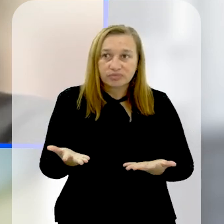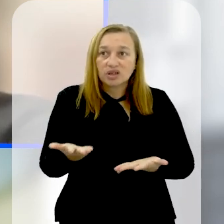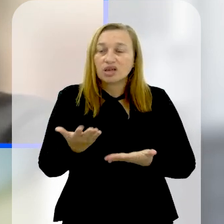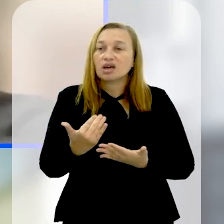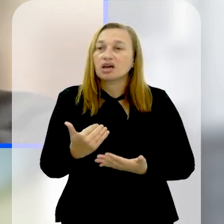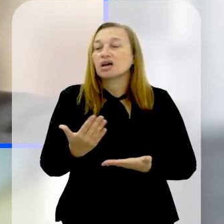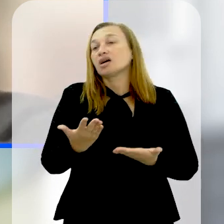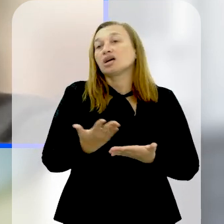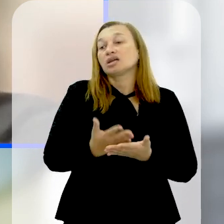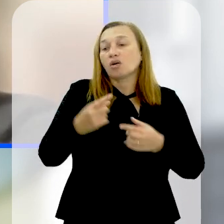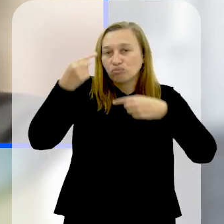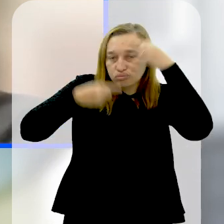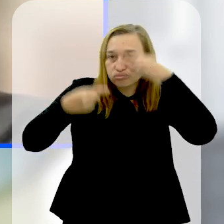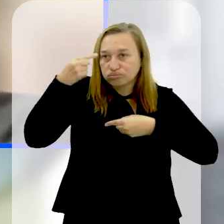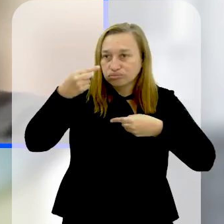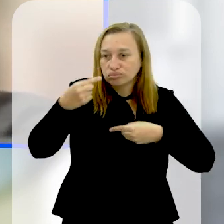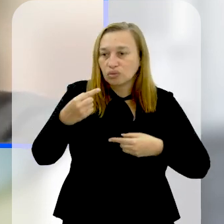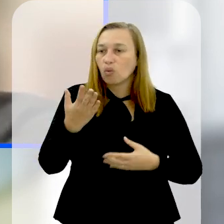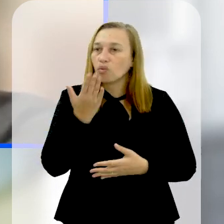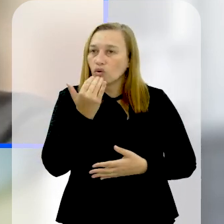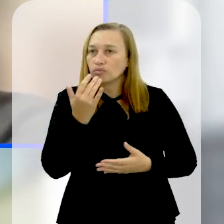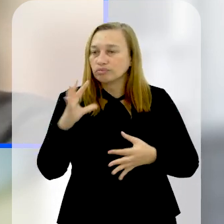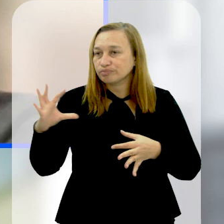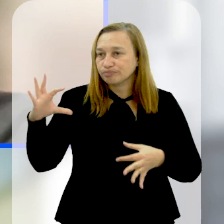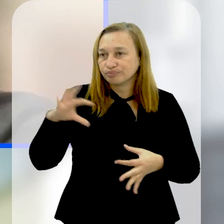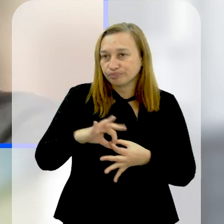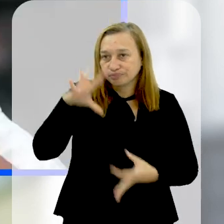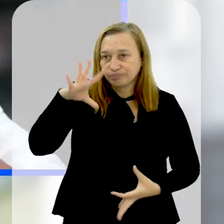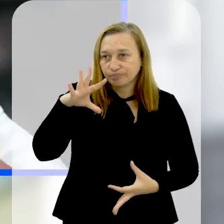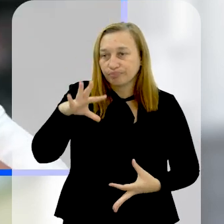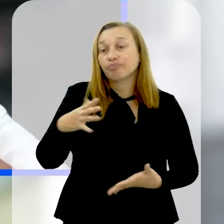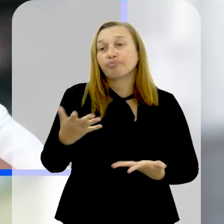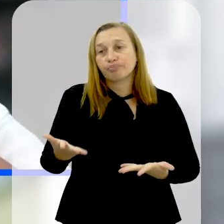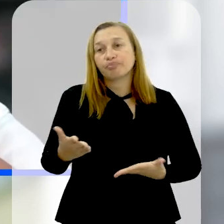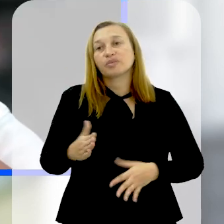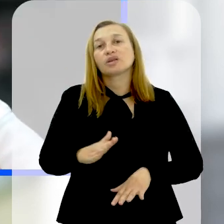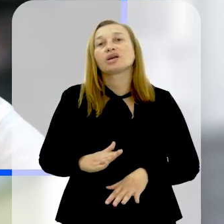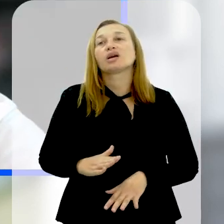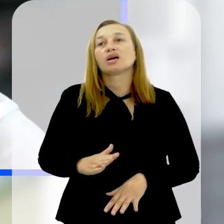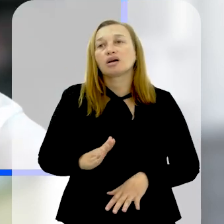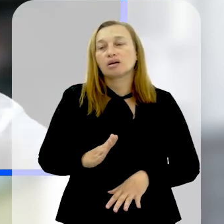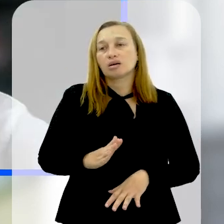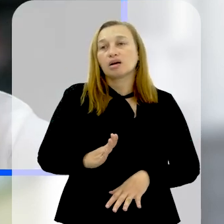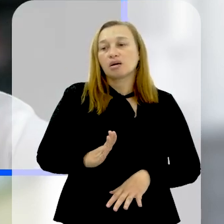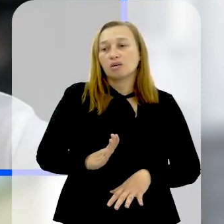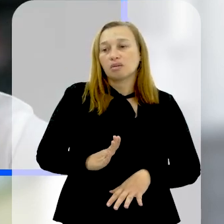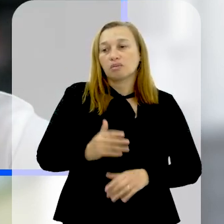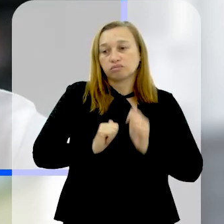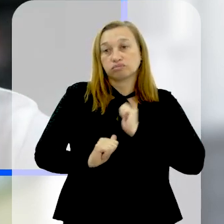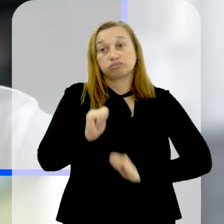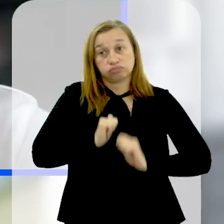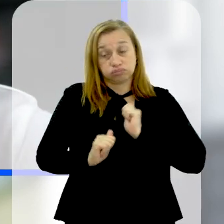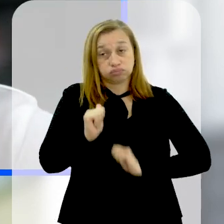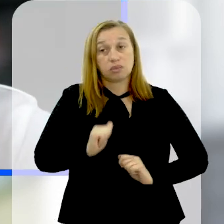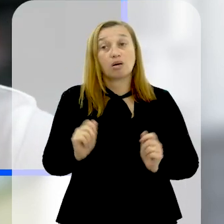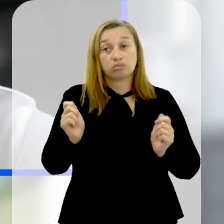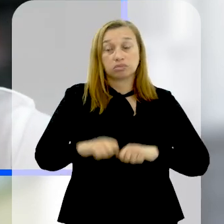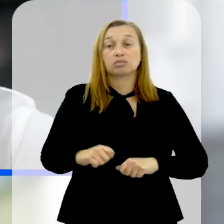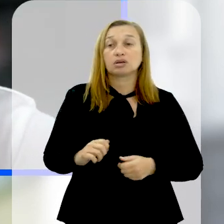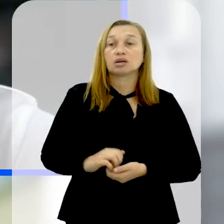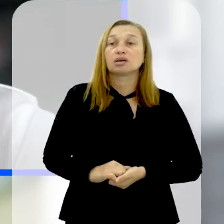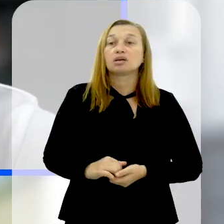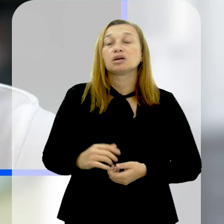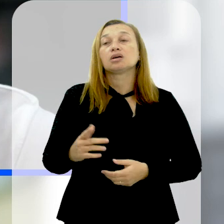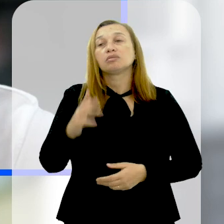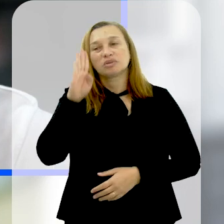divertido, mas acabou se desconectando da comida. Então, assim, e acaba ingerando mais comida do que você precisa. Então, isso é